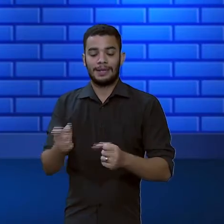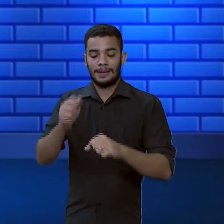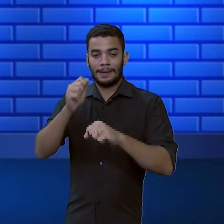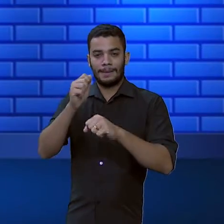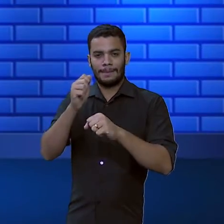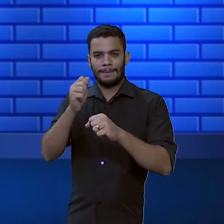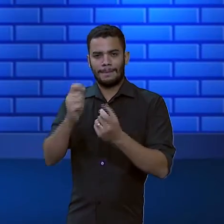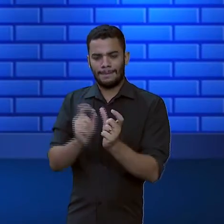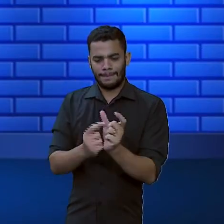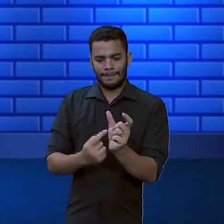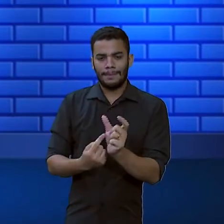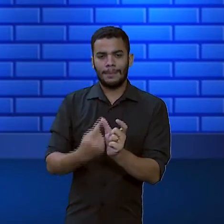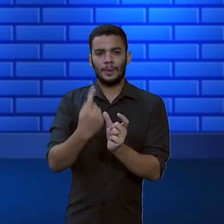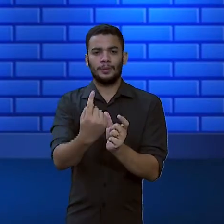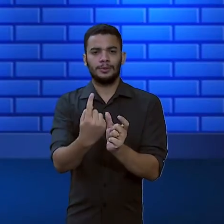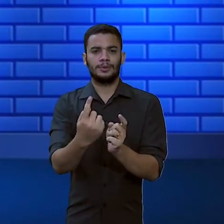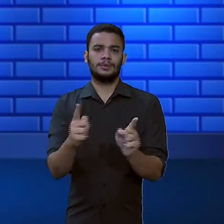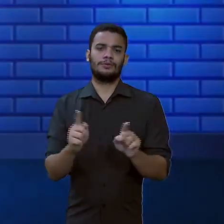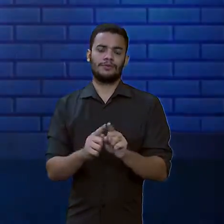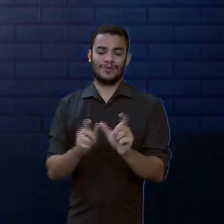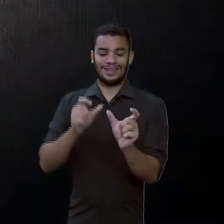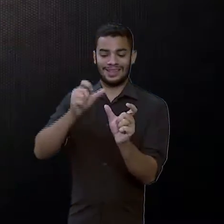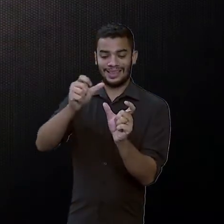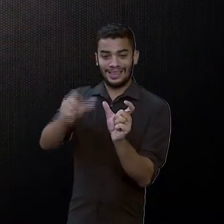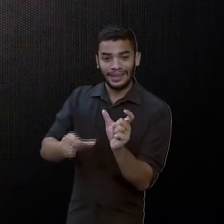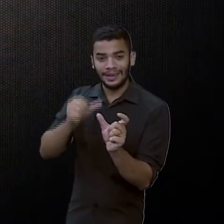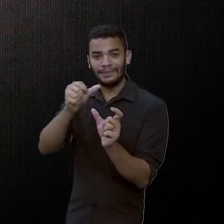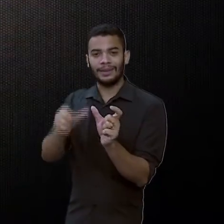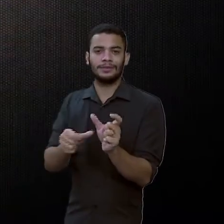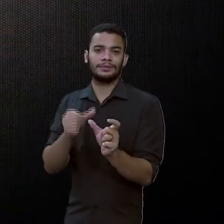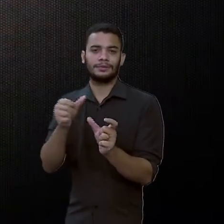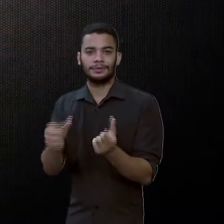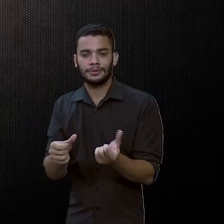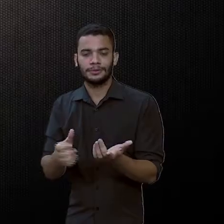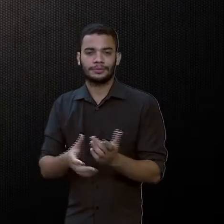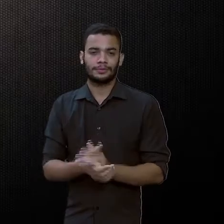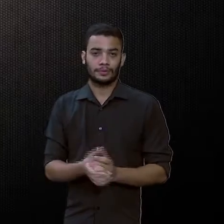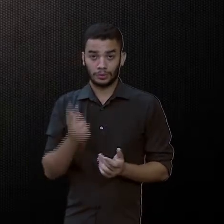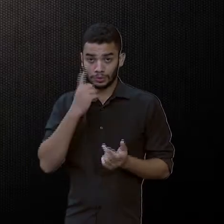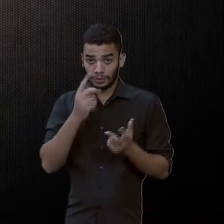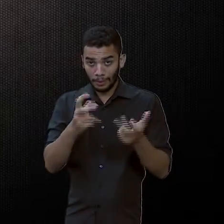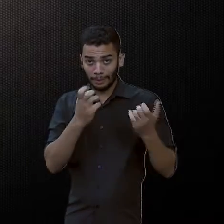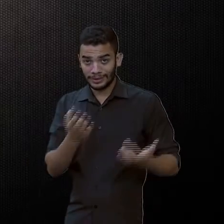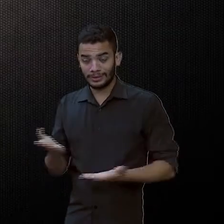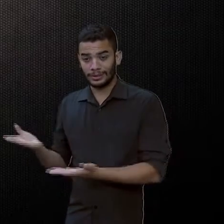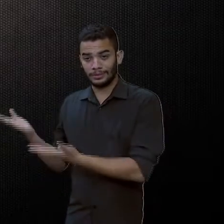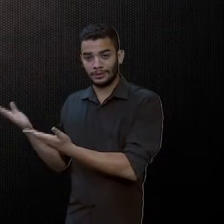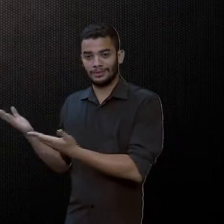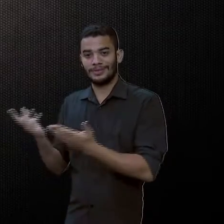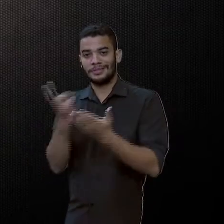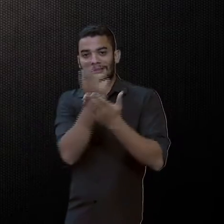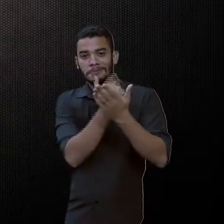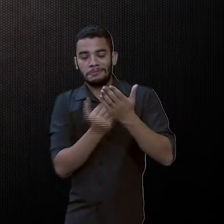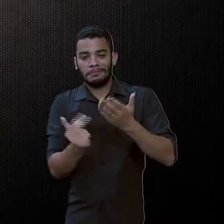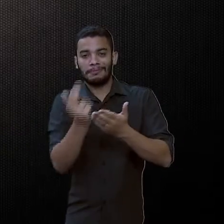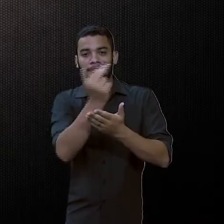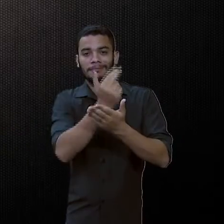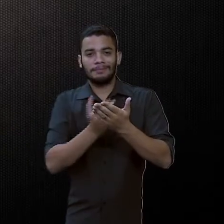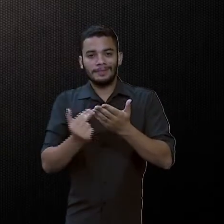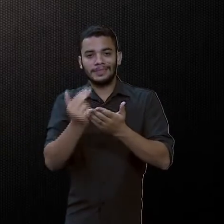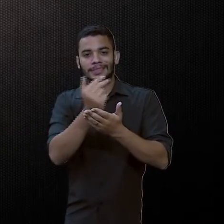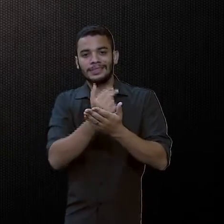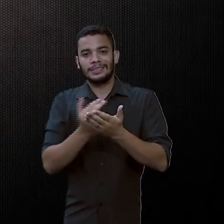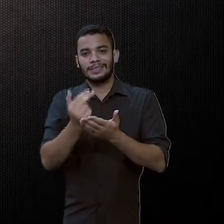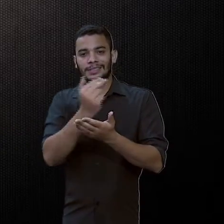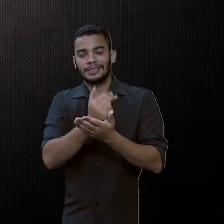pátrio. Para facilitar, vamos descrever essa personagem aqui da tela carismática dos quadrinhos. Aqui na